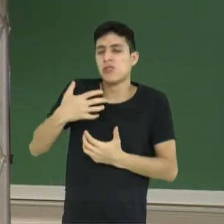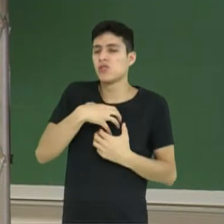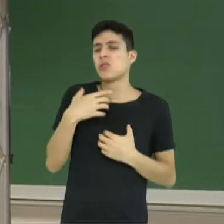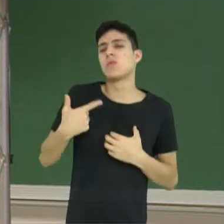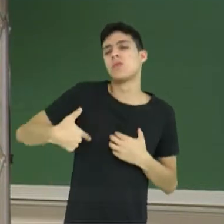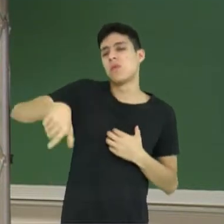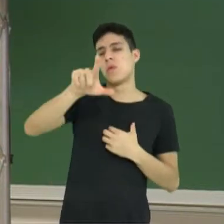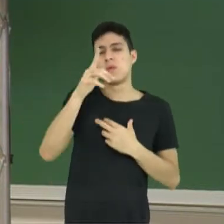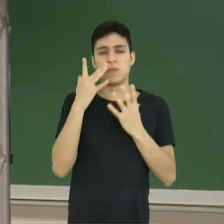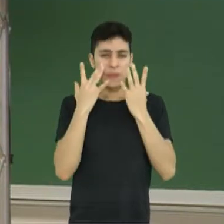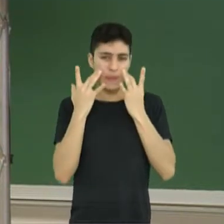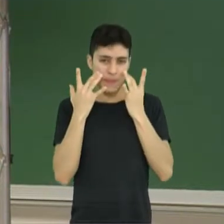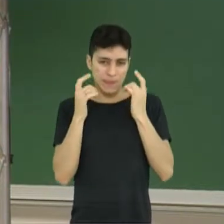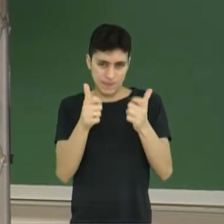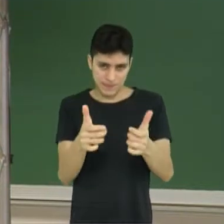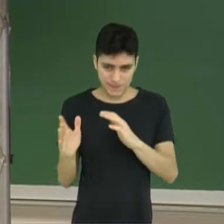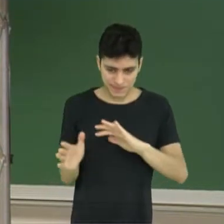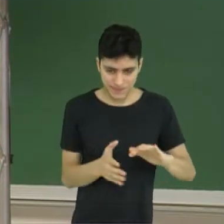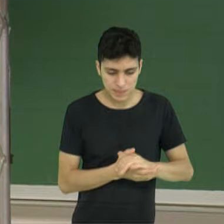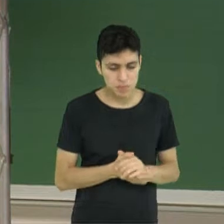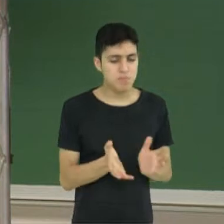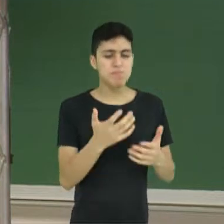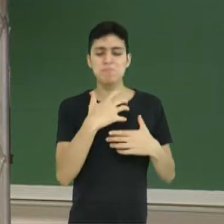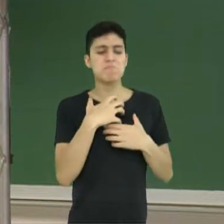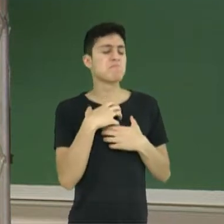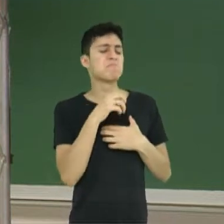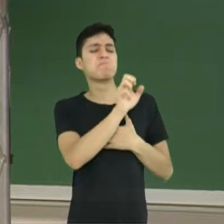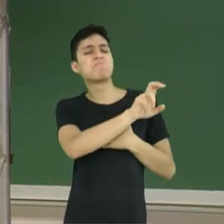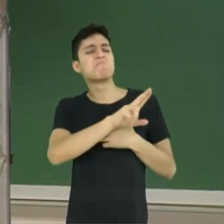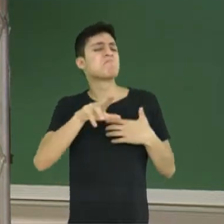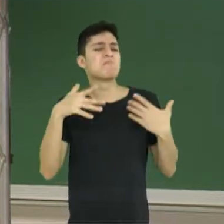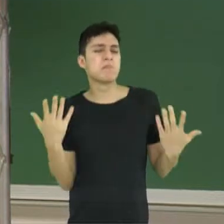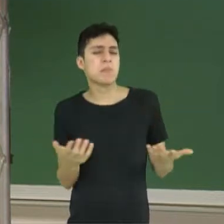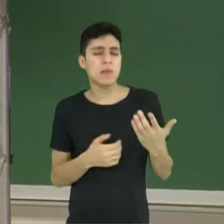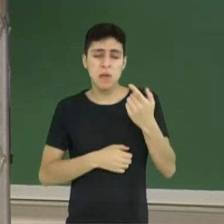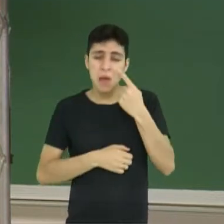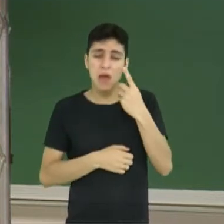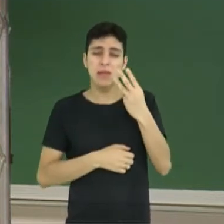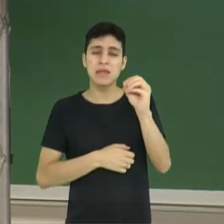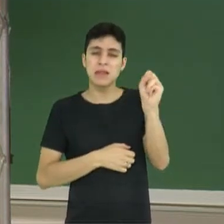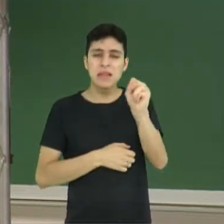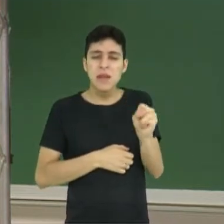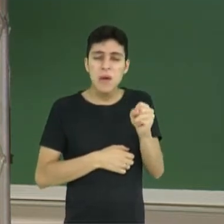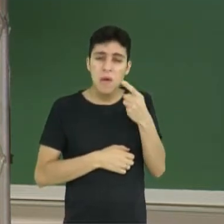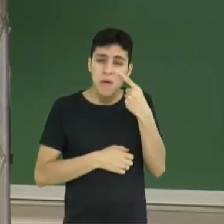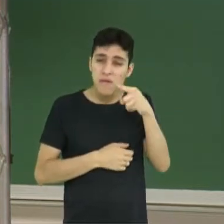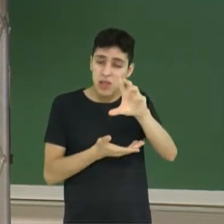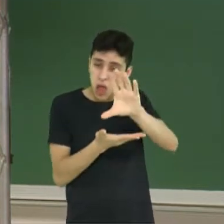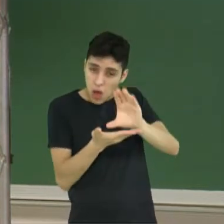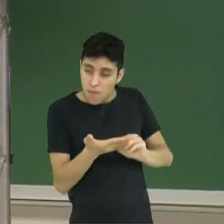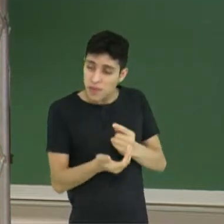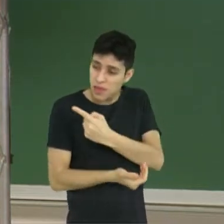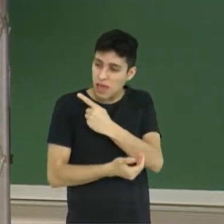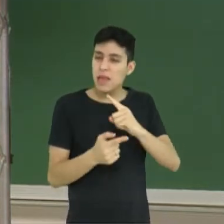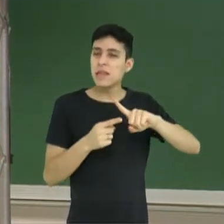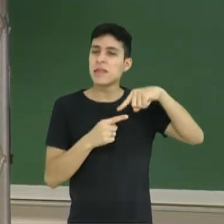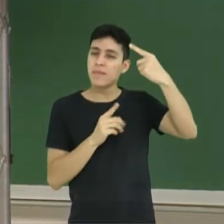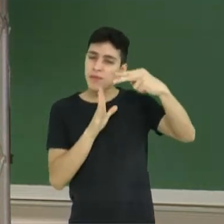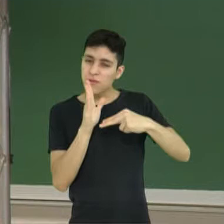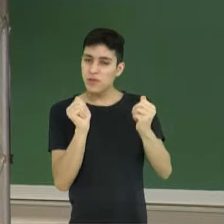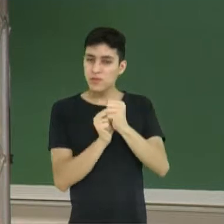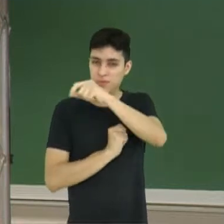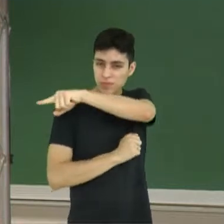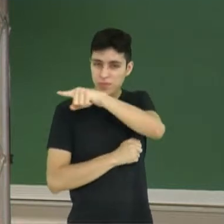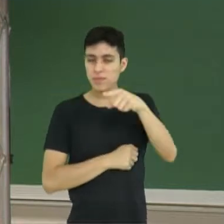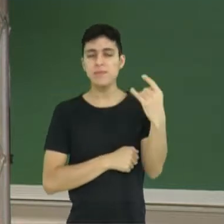né? Então, como são chamados? Eu vou dar uns 30 segundinhos para você copiar isso aí eu já vou ler com vocês, né? Porque é importante você